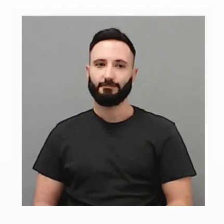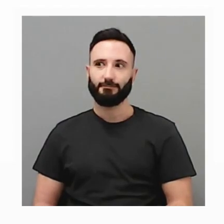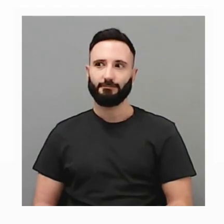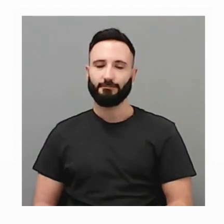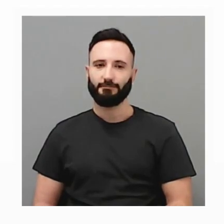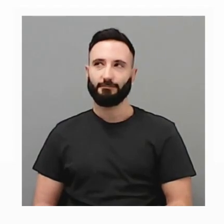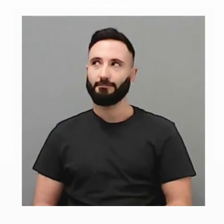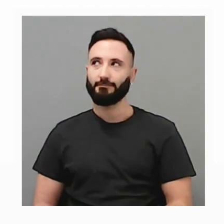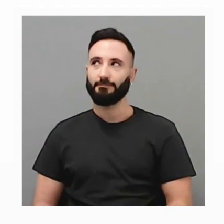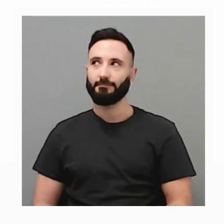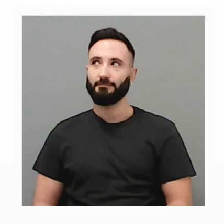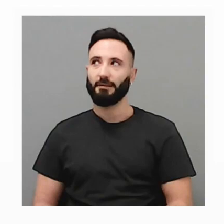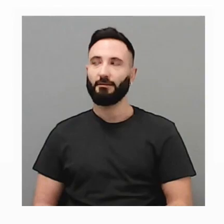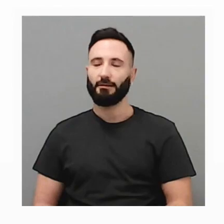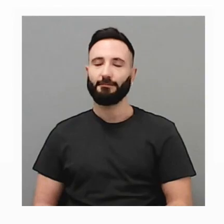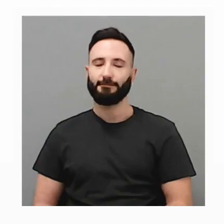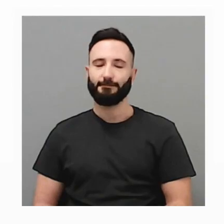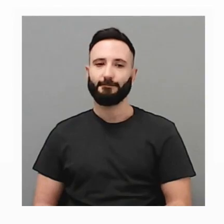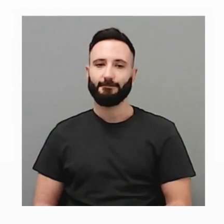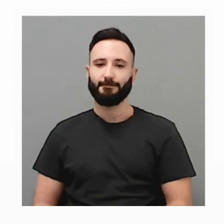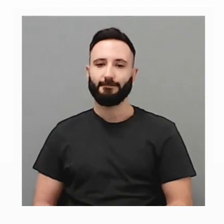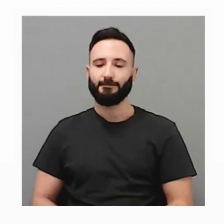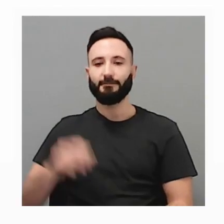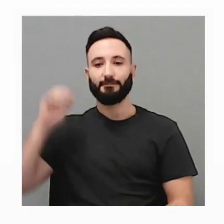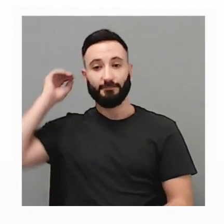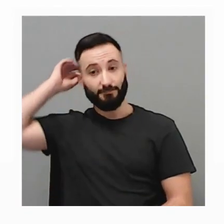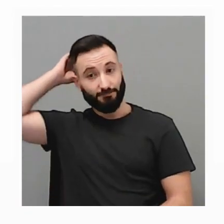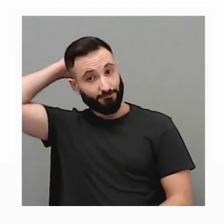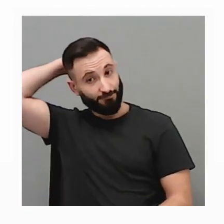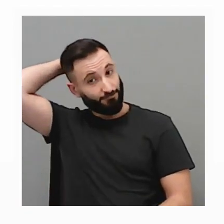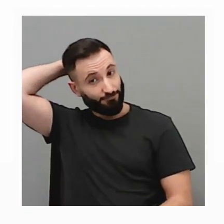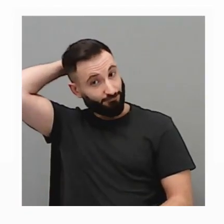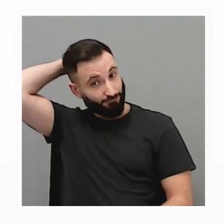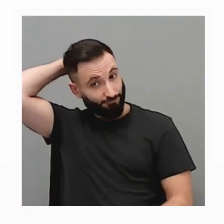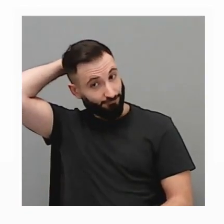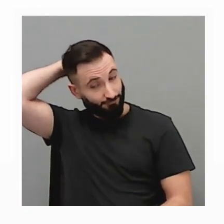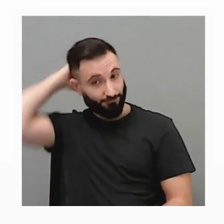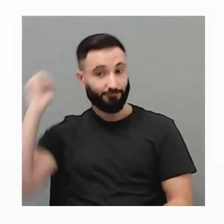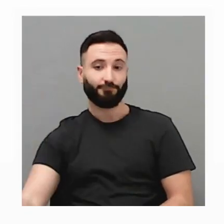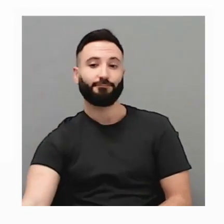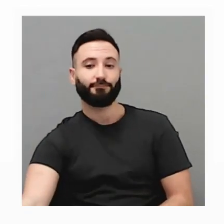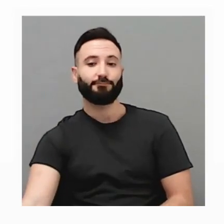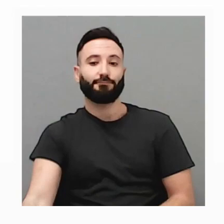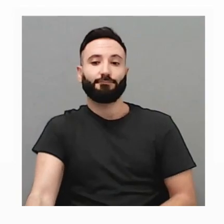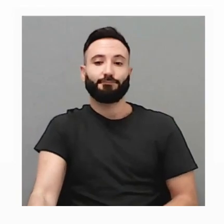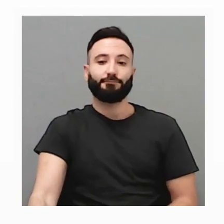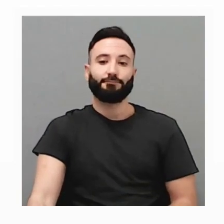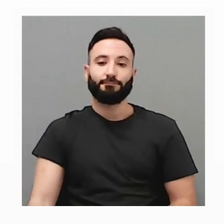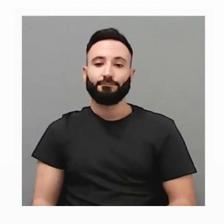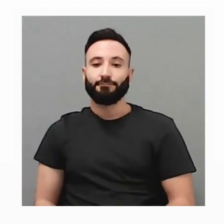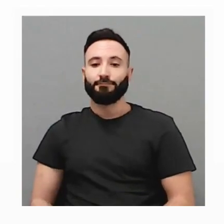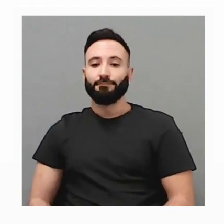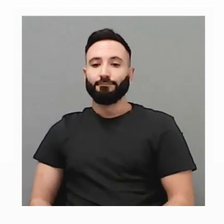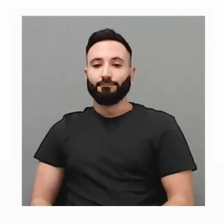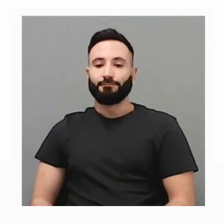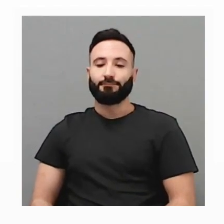uma série de investidores com valências muito diferentes, não só na área computacional, mas também na área médica, e que têm